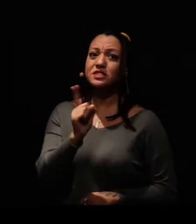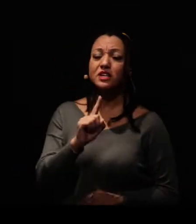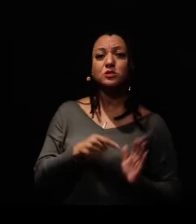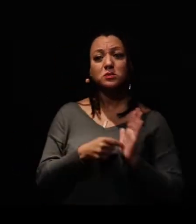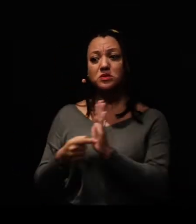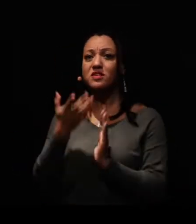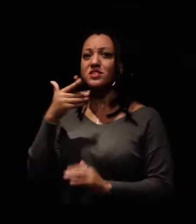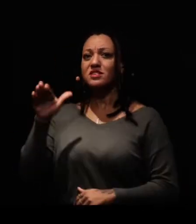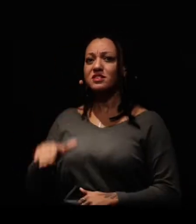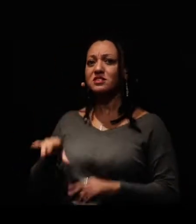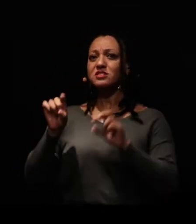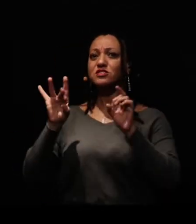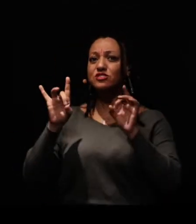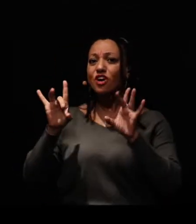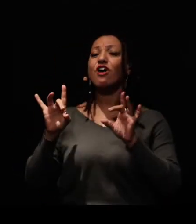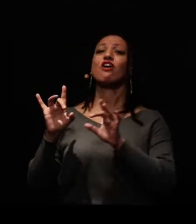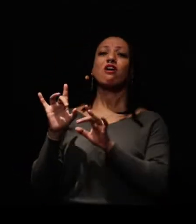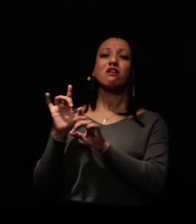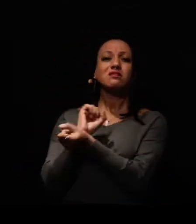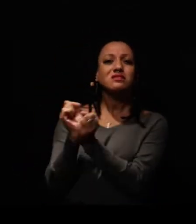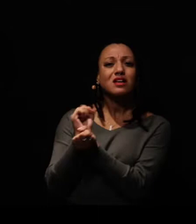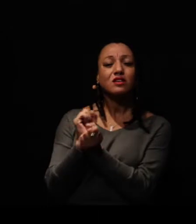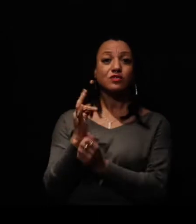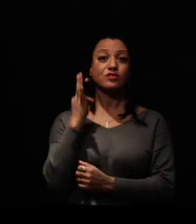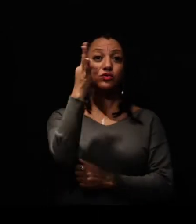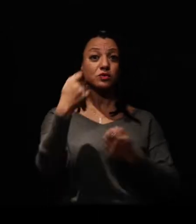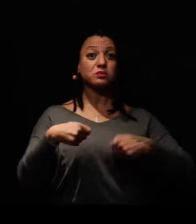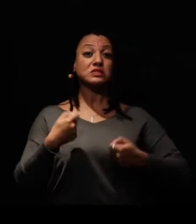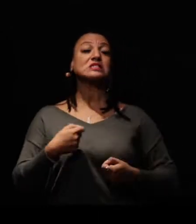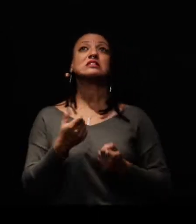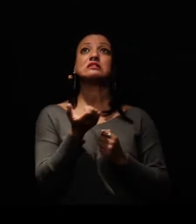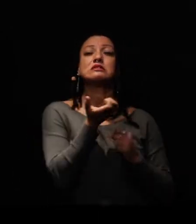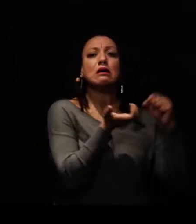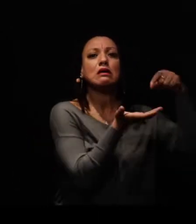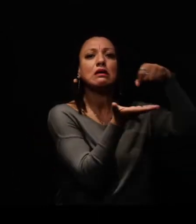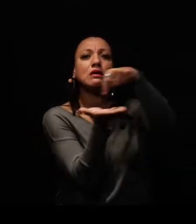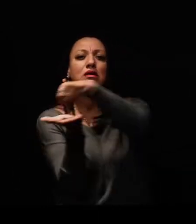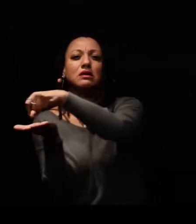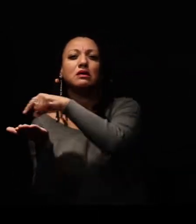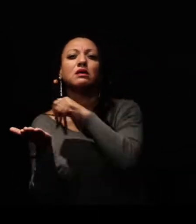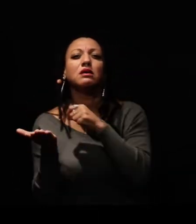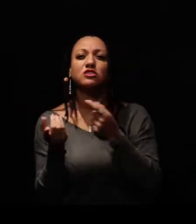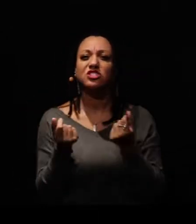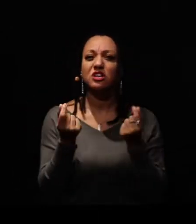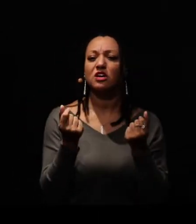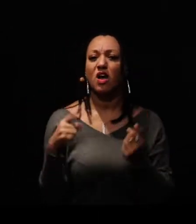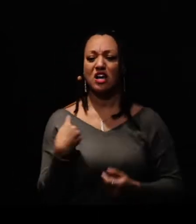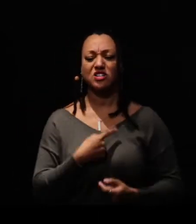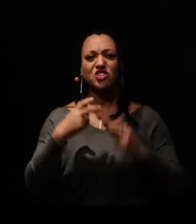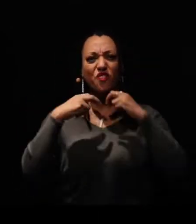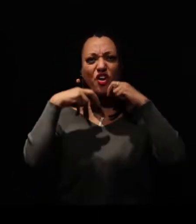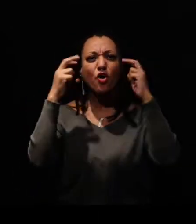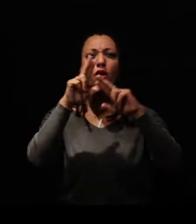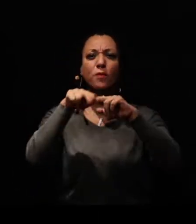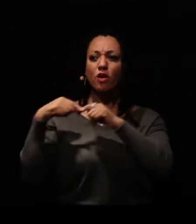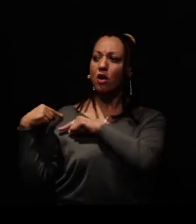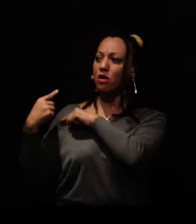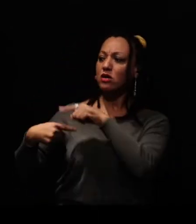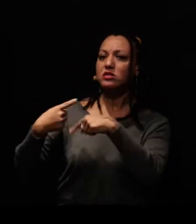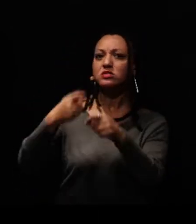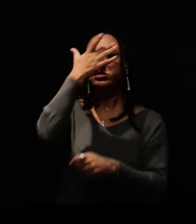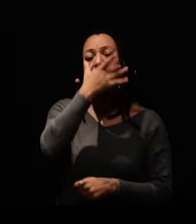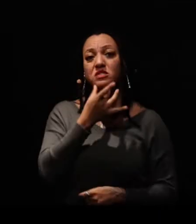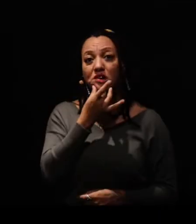nossas crianças que o passado era só escravo. E que o futuro teremos que implorar por cada centavo. Fizeram a gente ter vergonha de cada traço